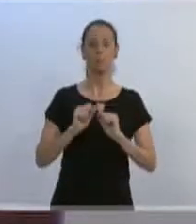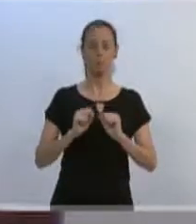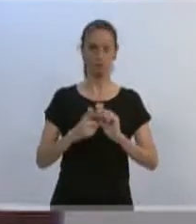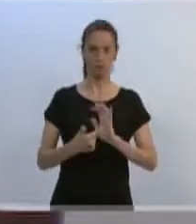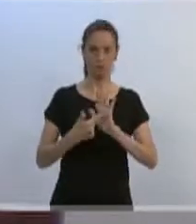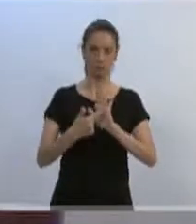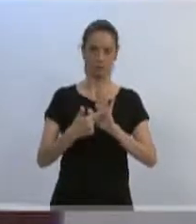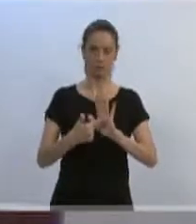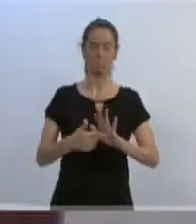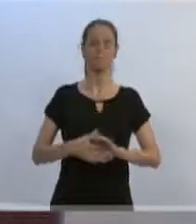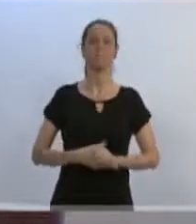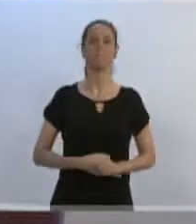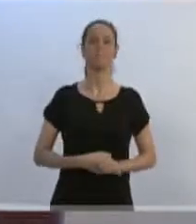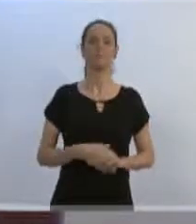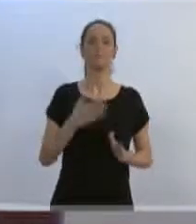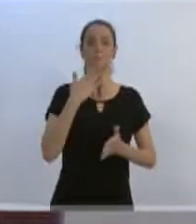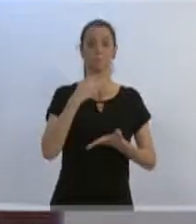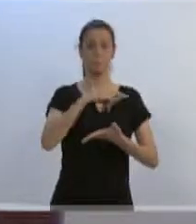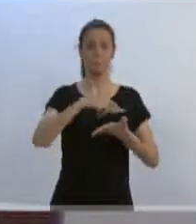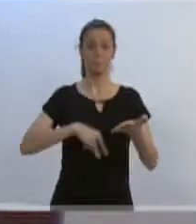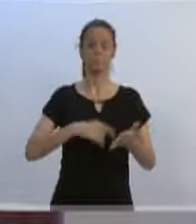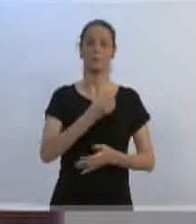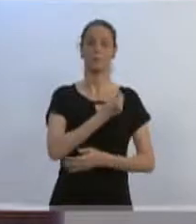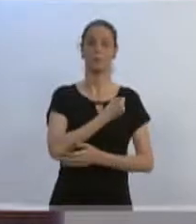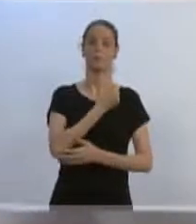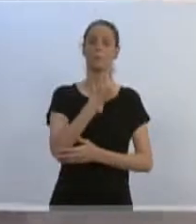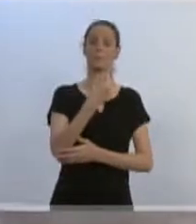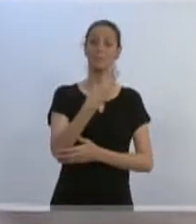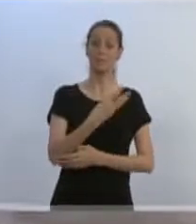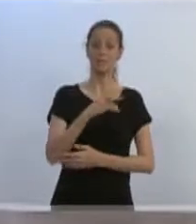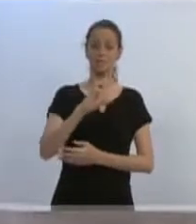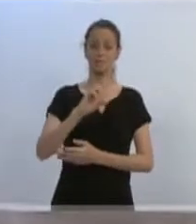parceiro vai entrar com requerimento 303